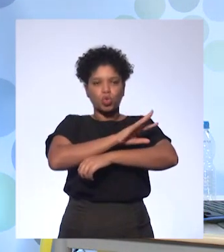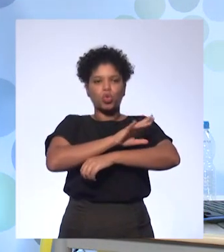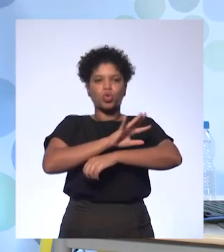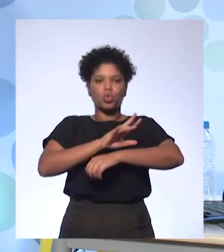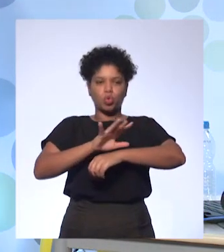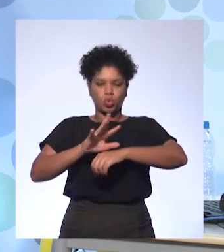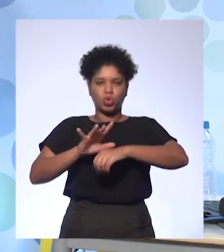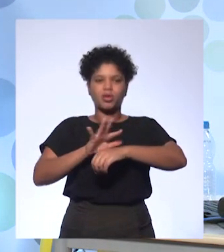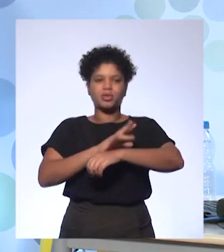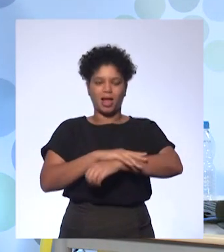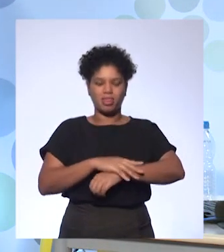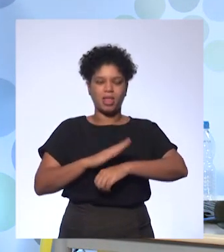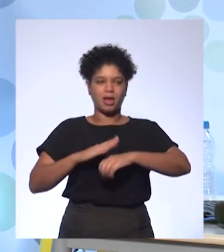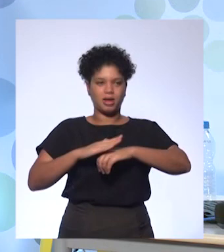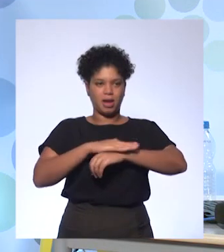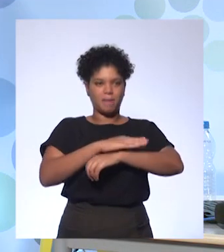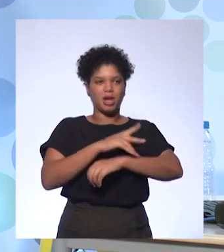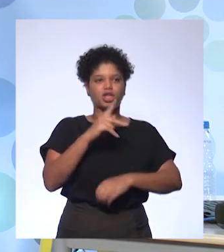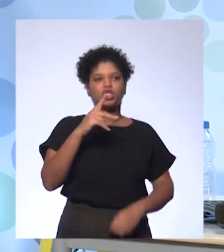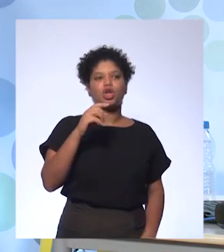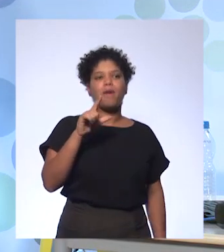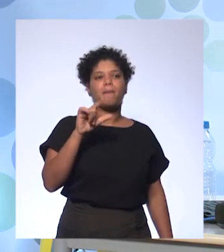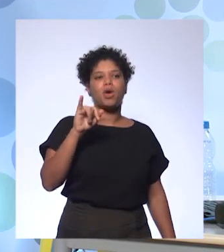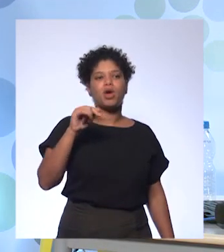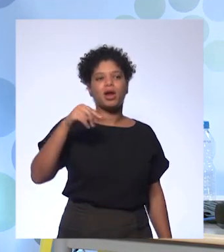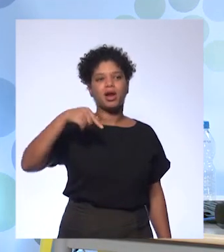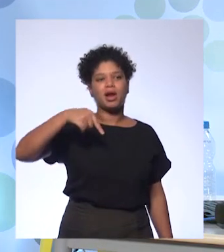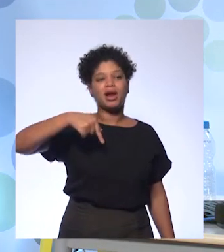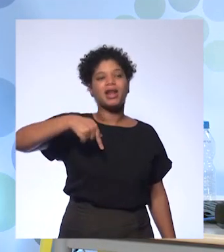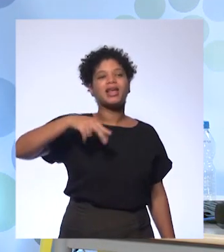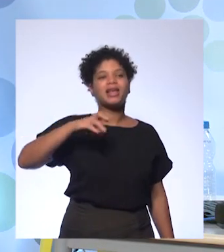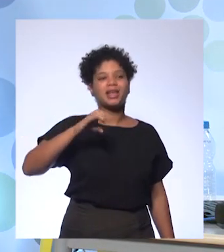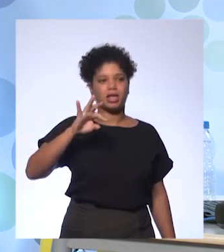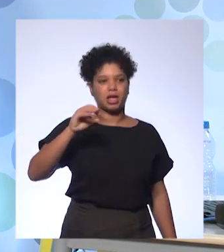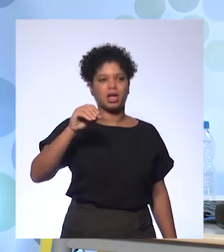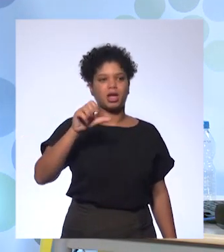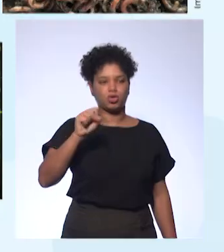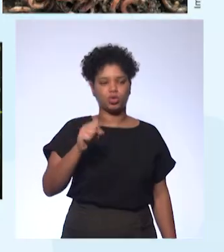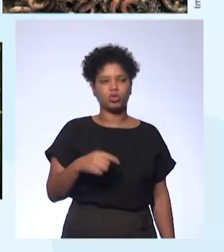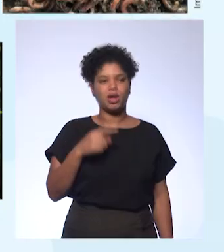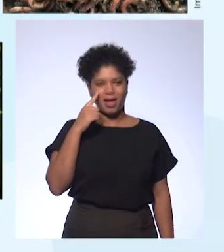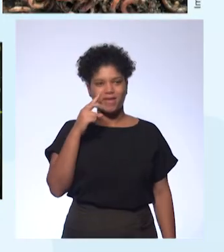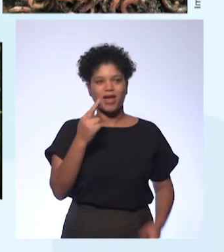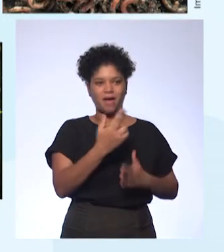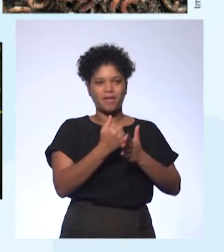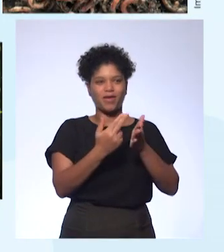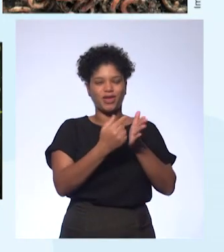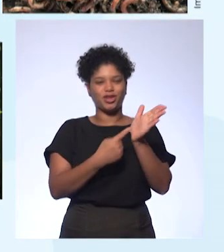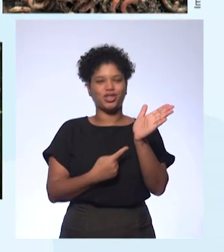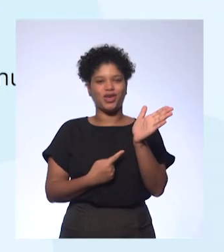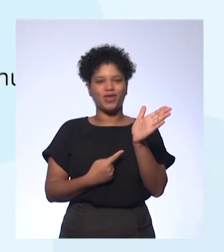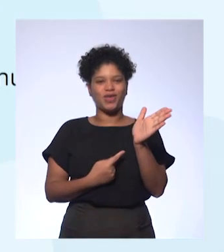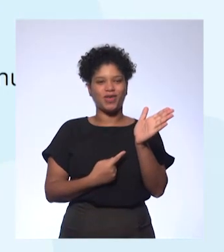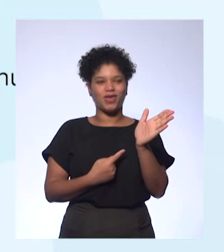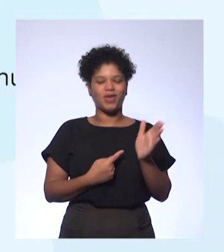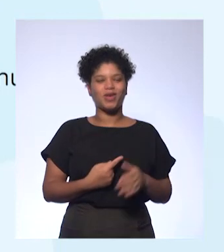né? Que eles vão apresentando aí. A gente consegue ver, aqui parece até uma